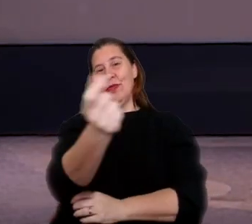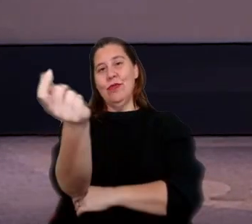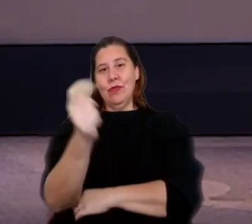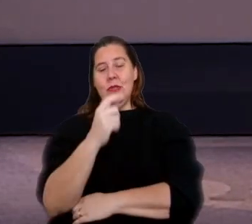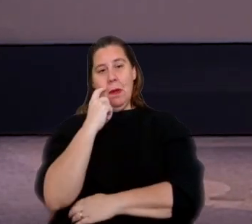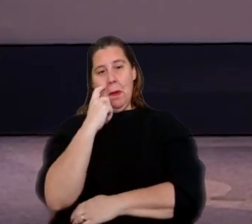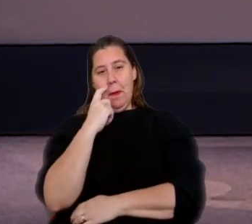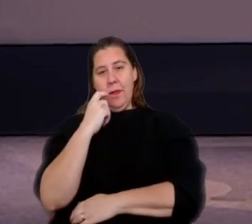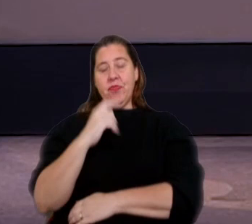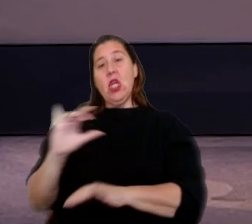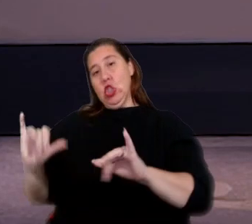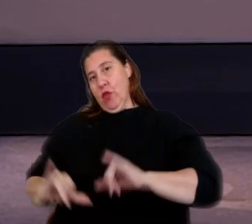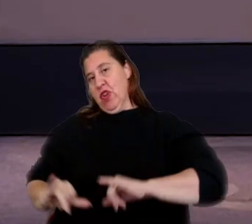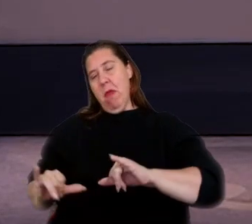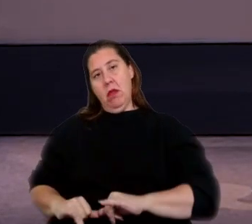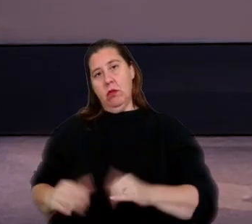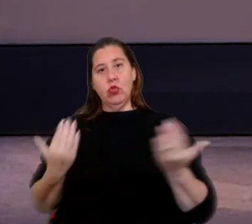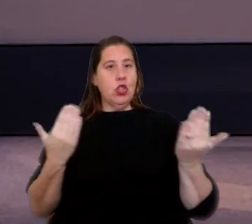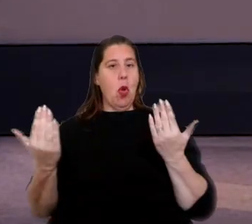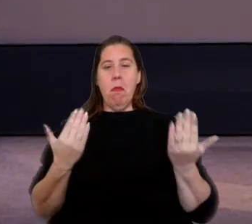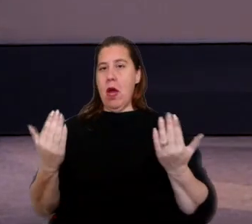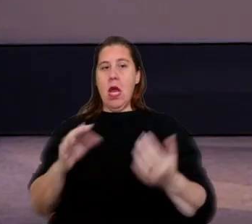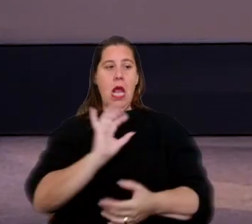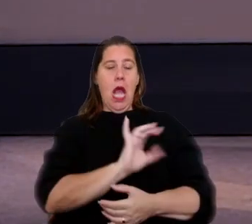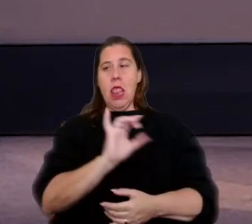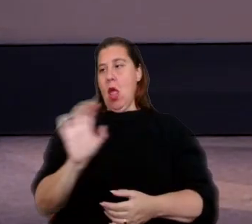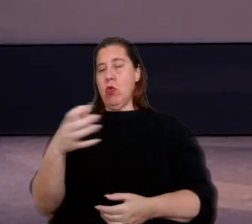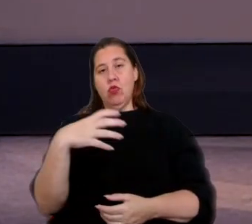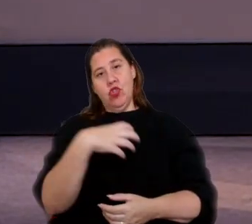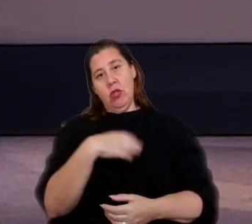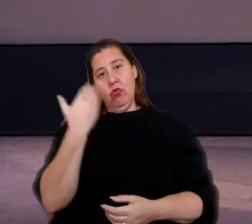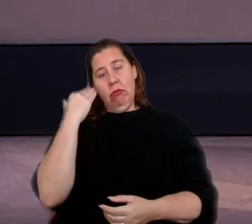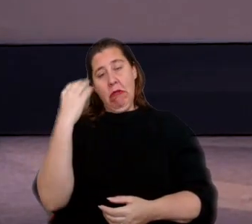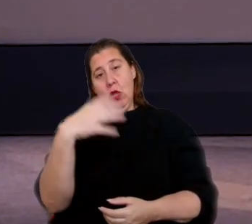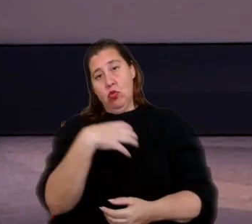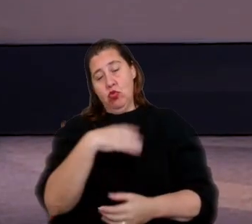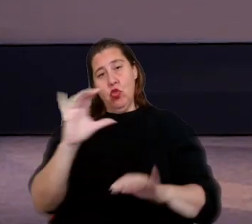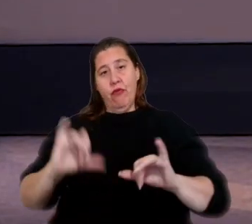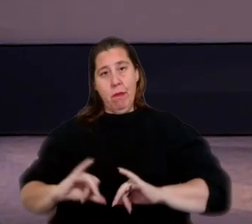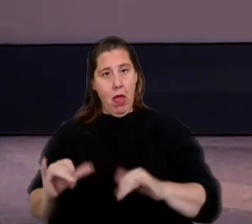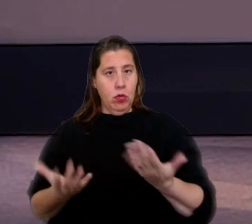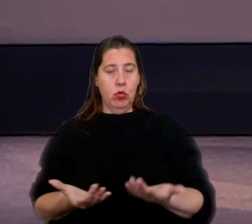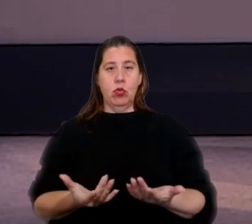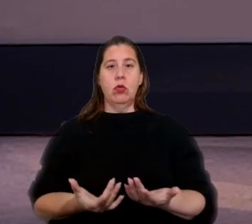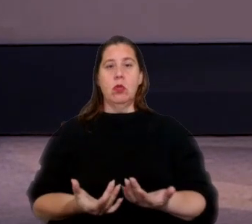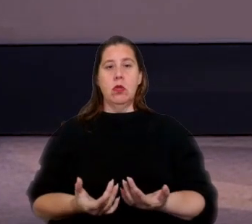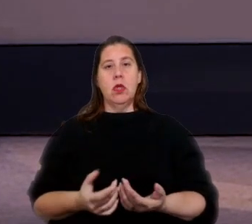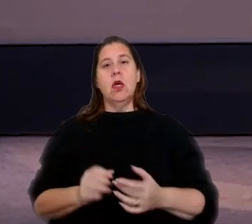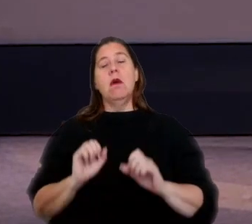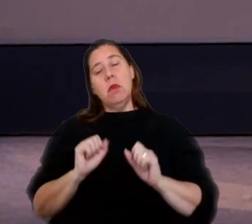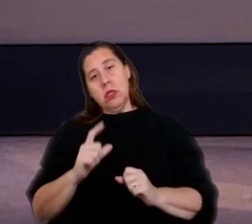muito sofrimento, né? Sofrimento é sofrimento, né? Não se compara, cada um lida com o sofrimento da sua forma. Acho que pressão é